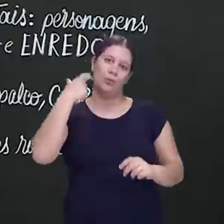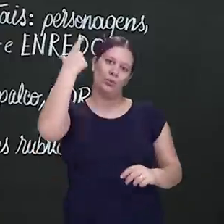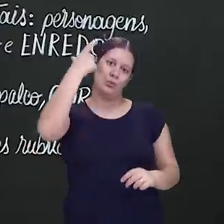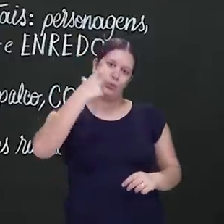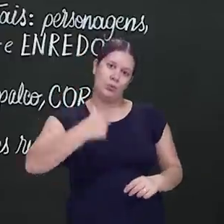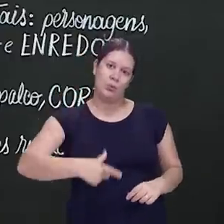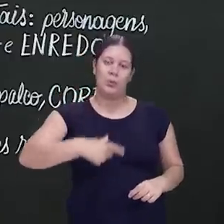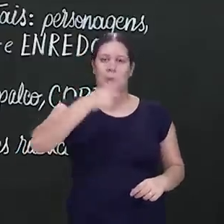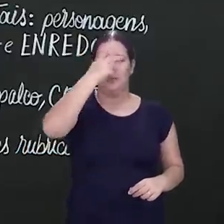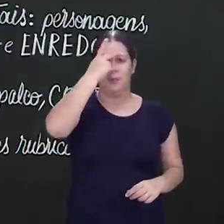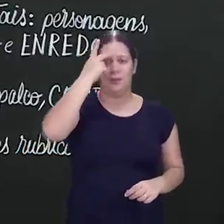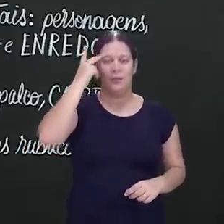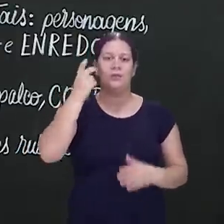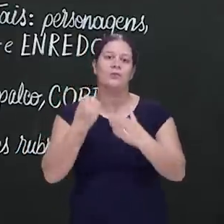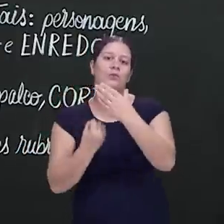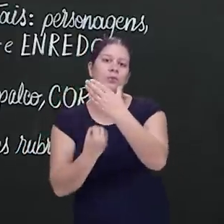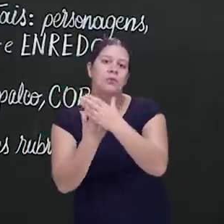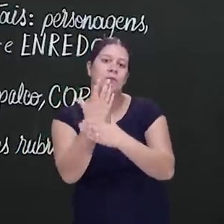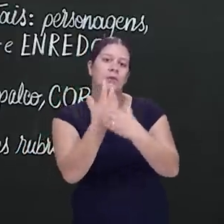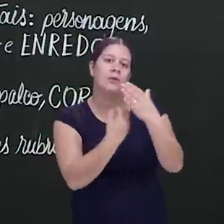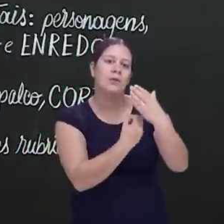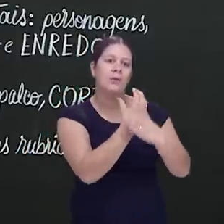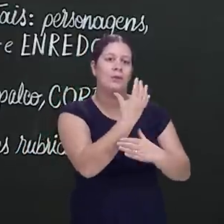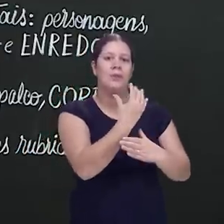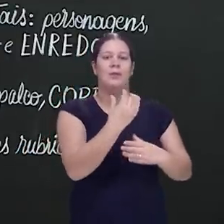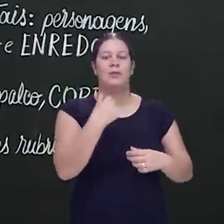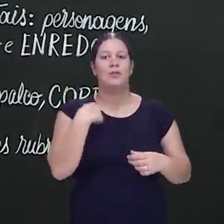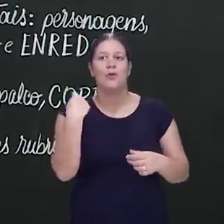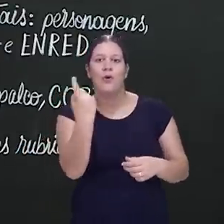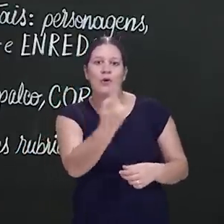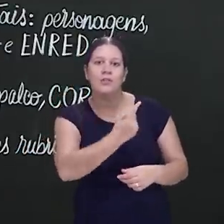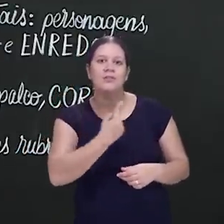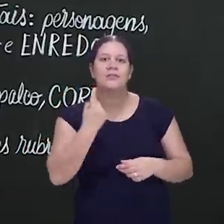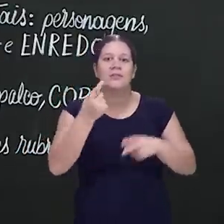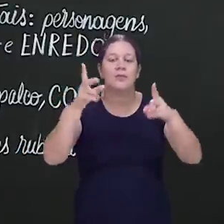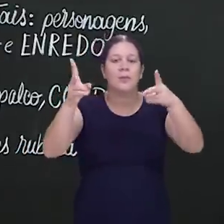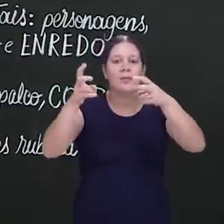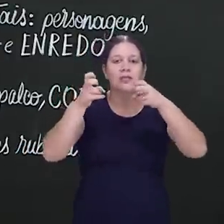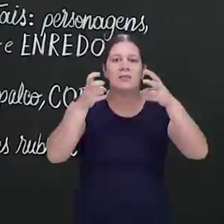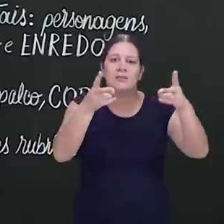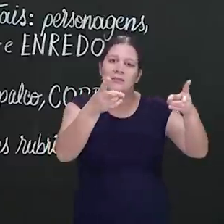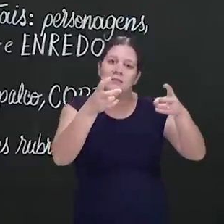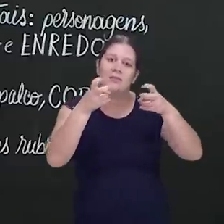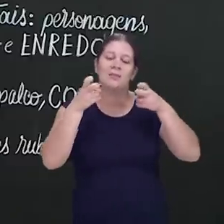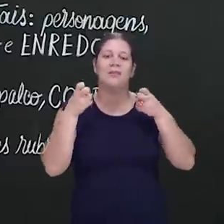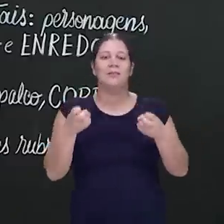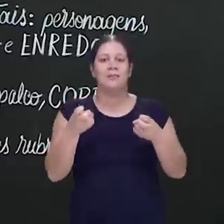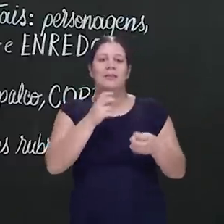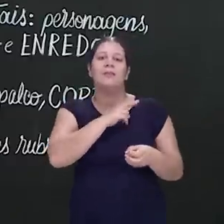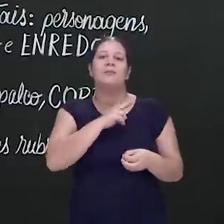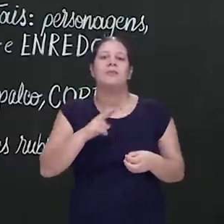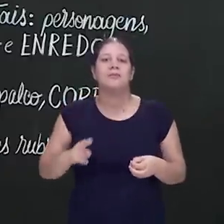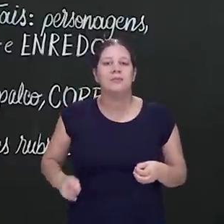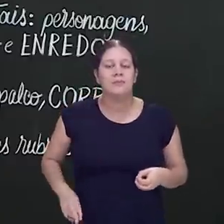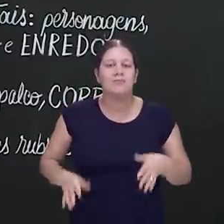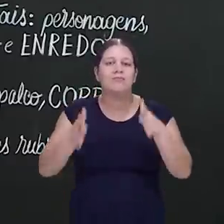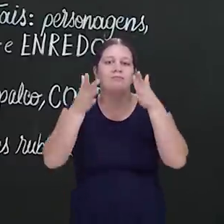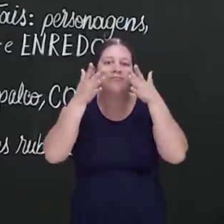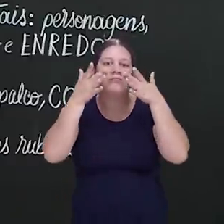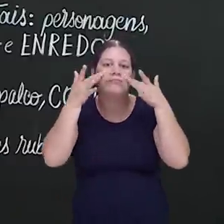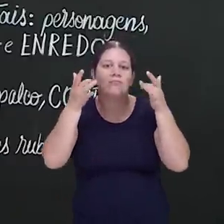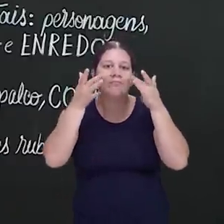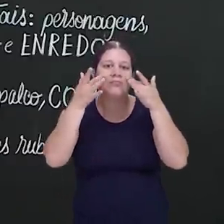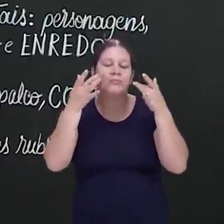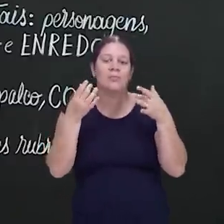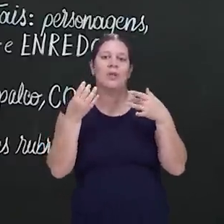personagens. Eles vão encenando, vão criando e a gente vai percebendo esse enredo por meio do que está sendo representado, dramatizado.